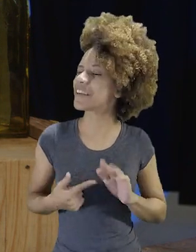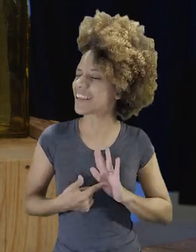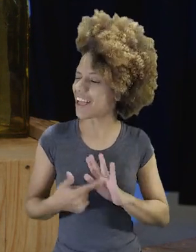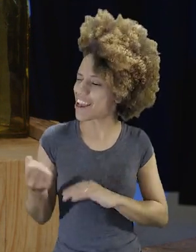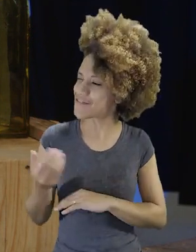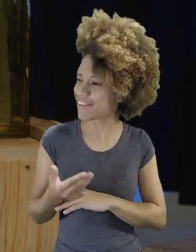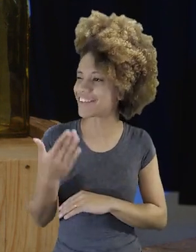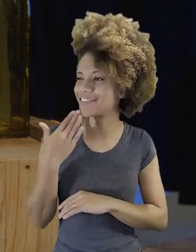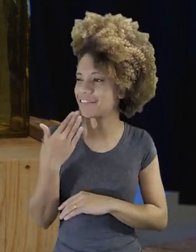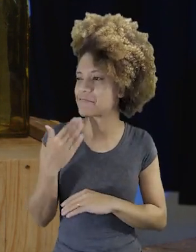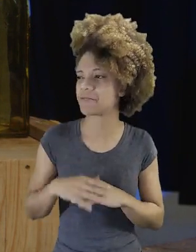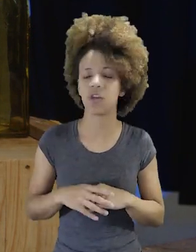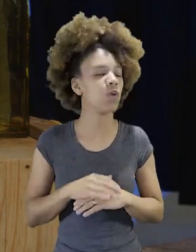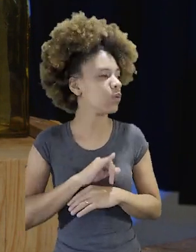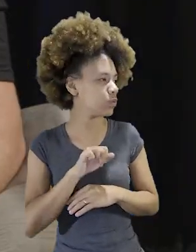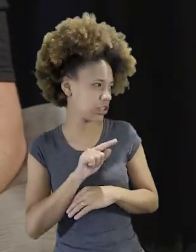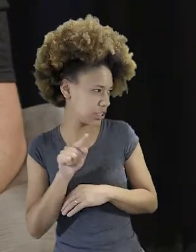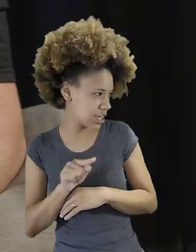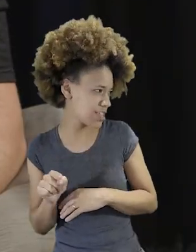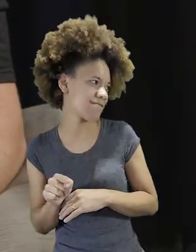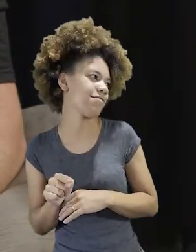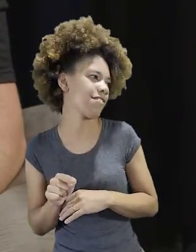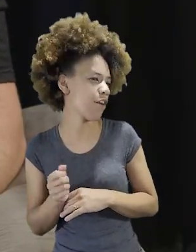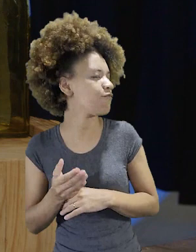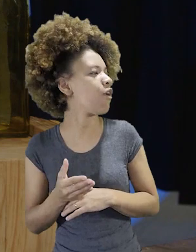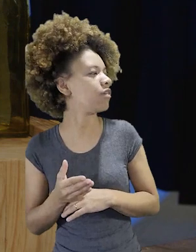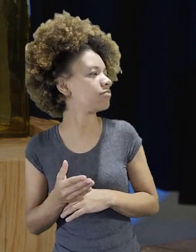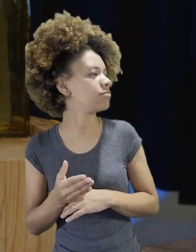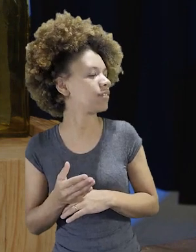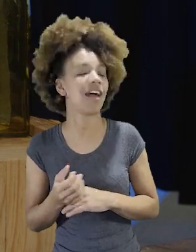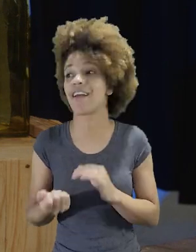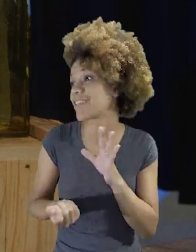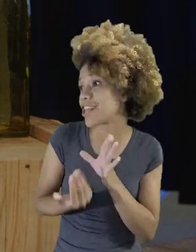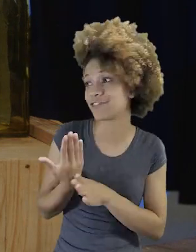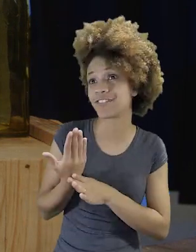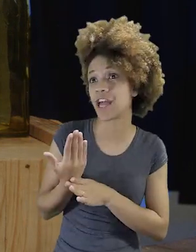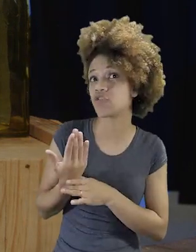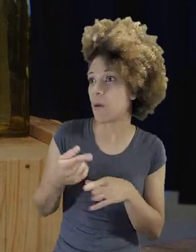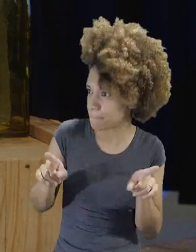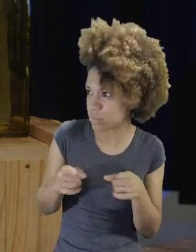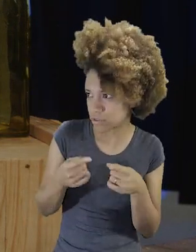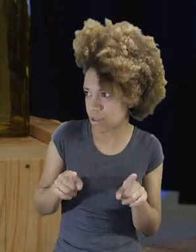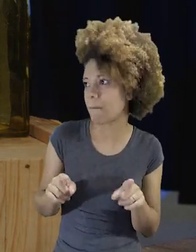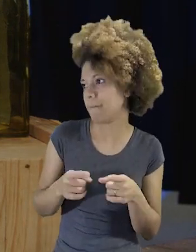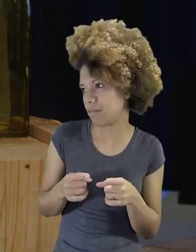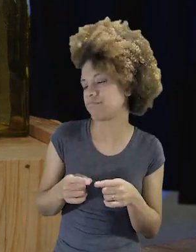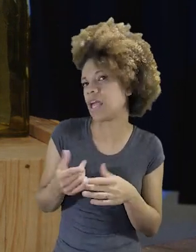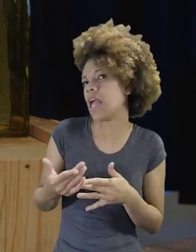e mostrar porque ele é tá ligado em cima é cara criatividade